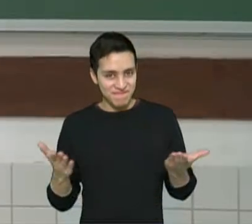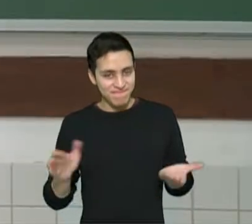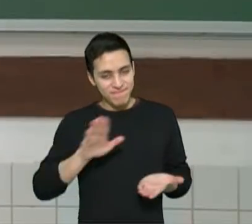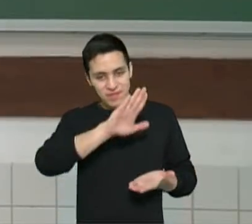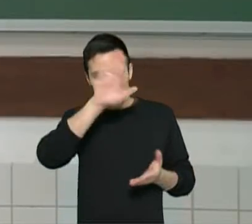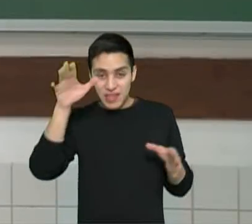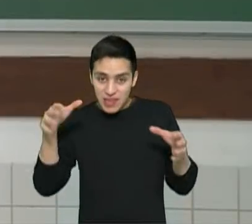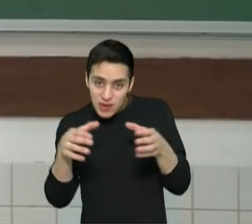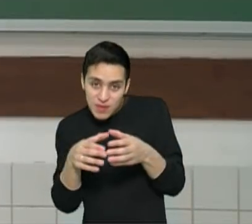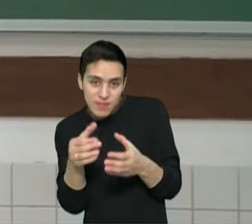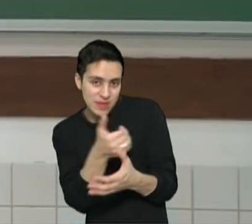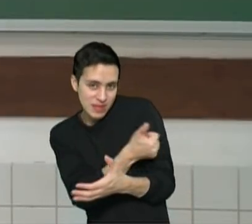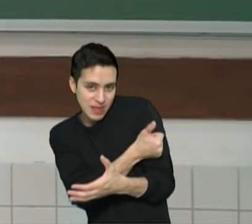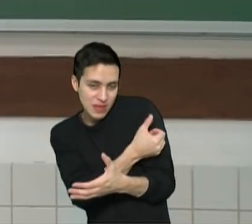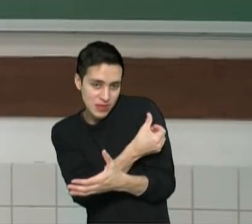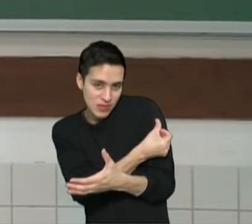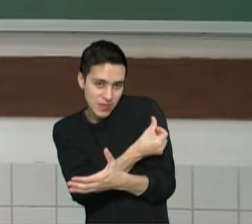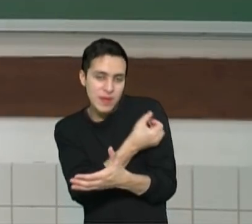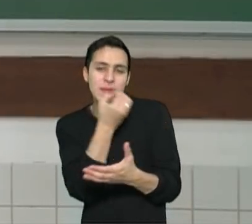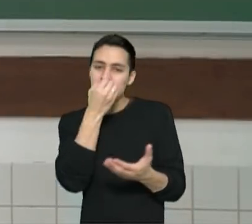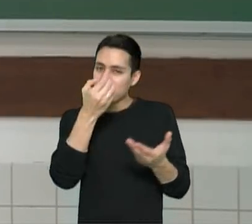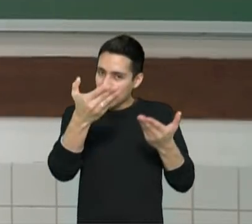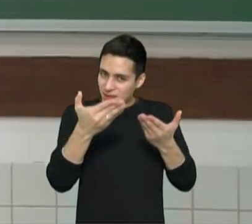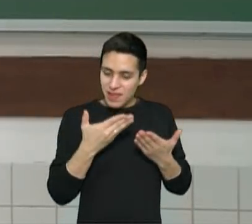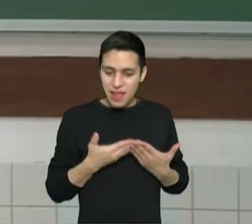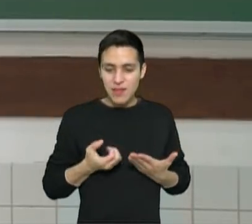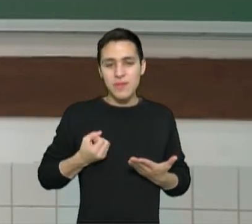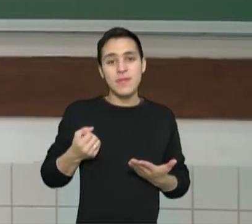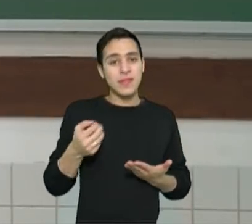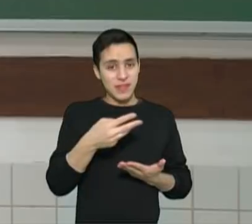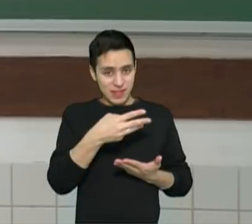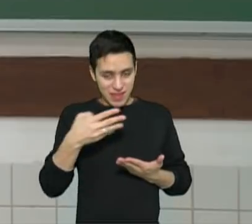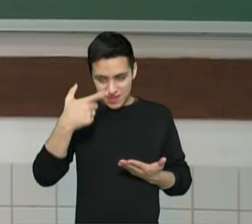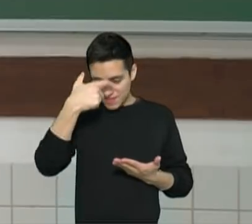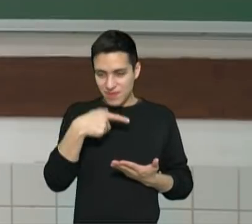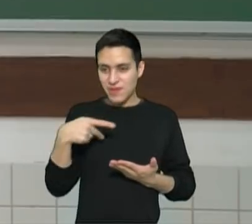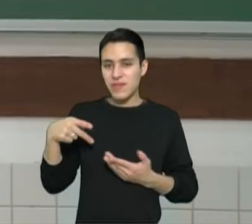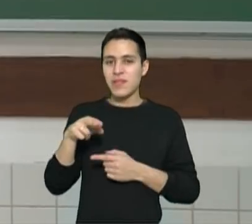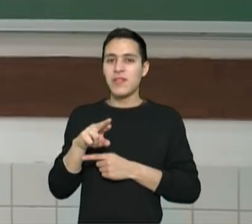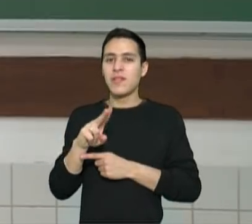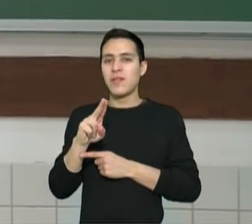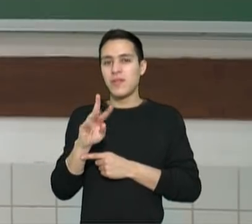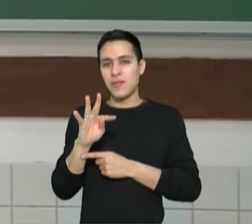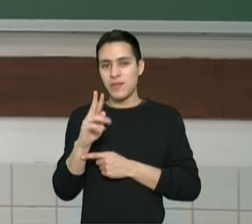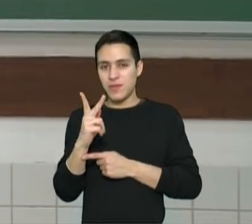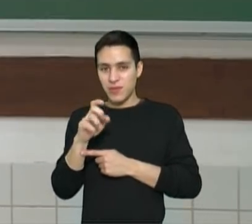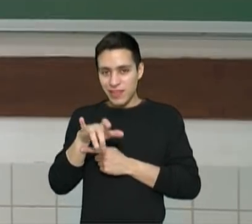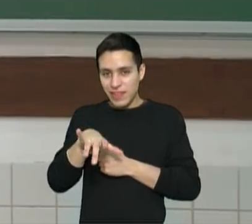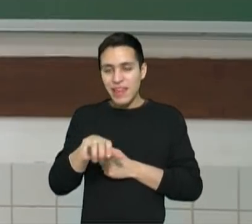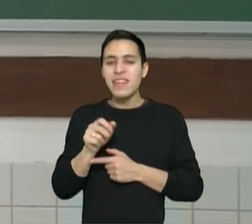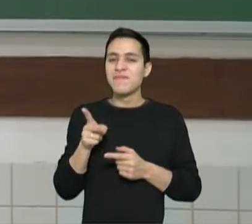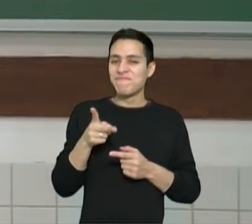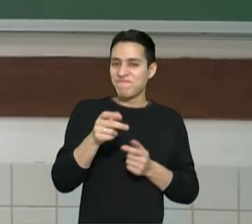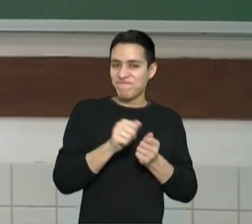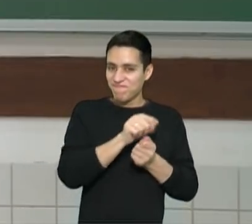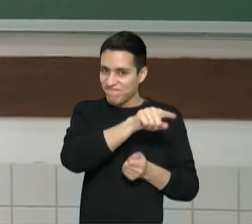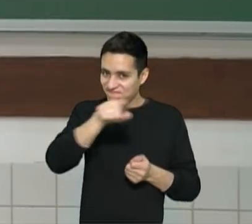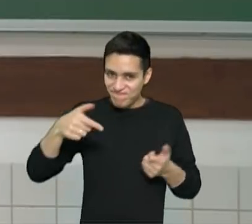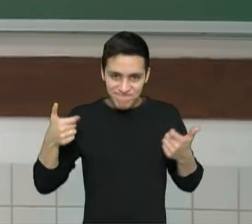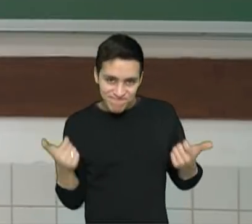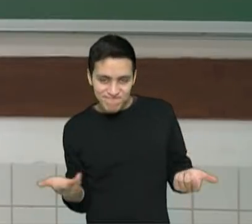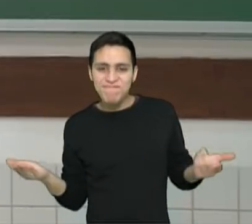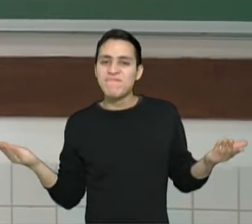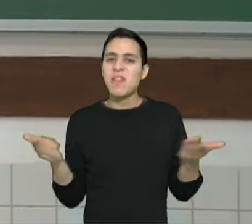Olá, sexto ano, sejam bem-vindos à aula 34. Prof. Rutiné vai acompanhar aqui vocês. Hoje nós vamos falar